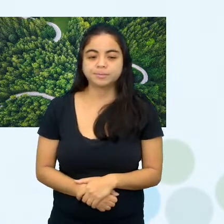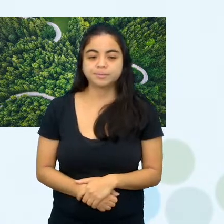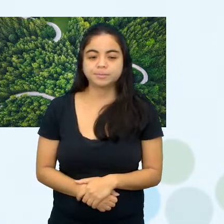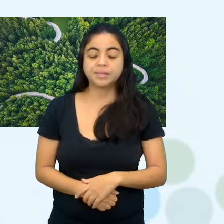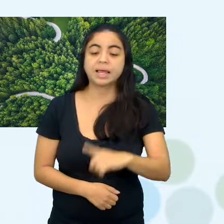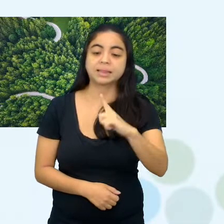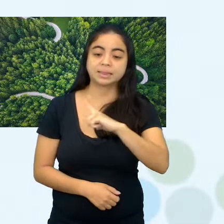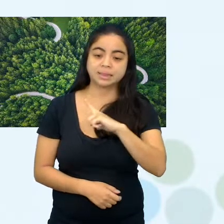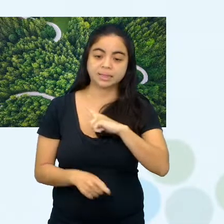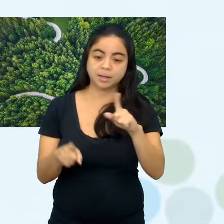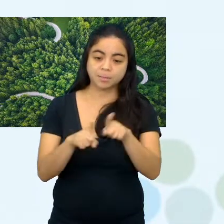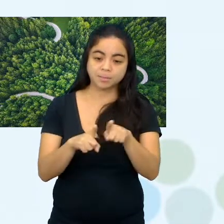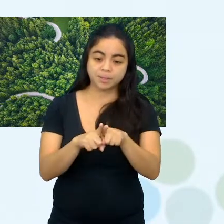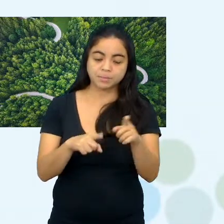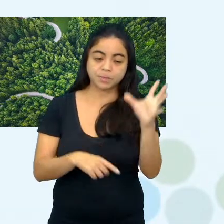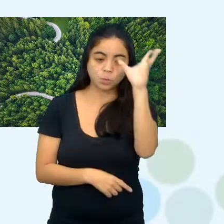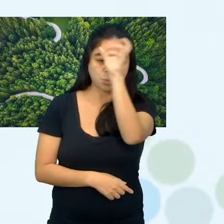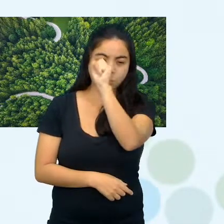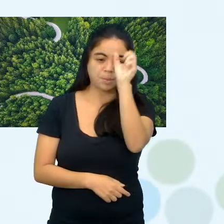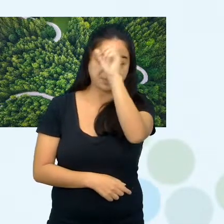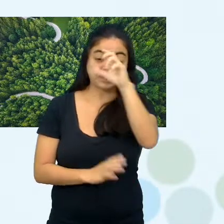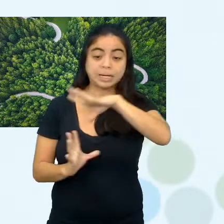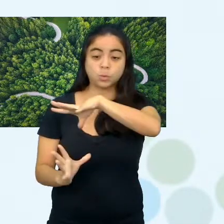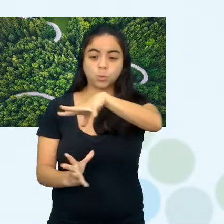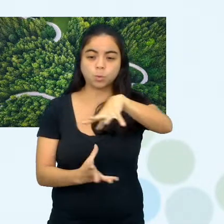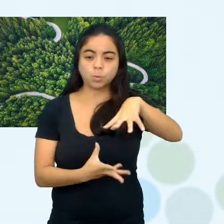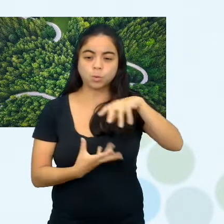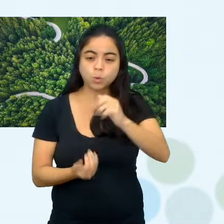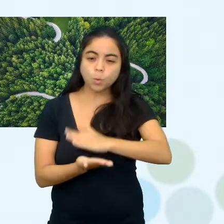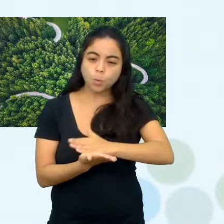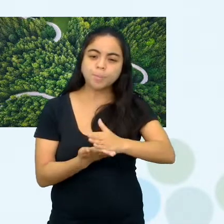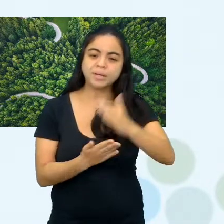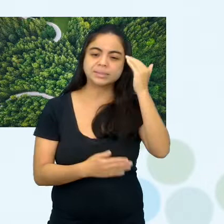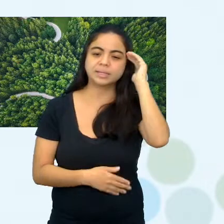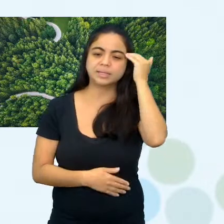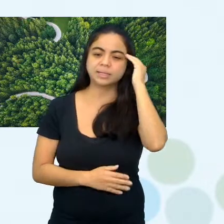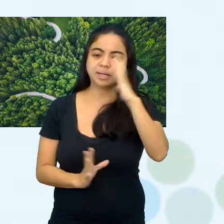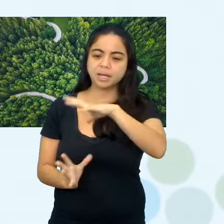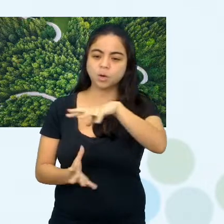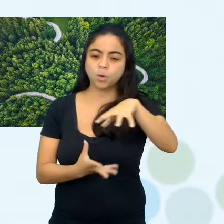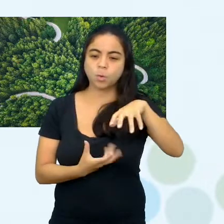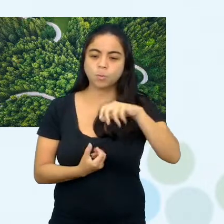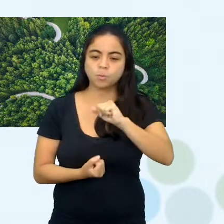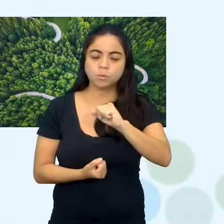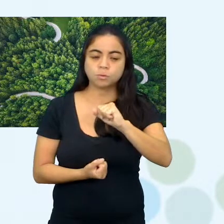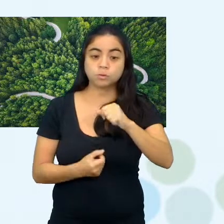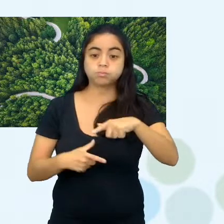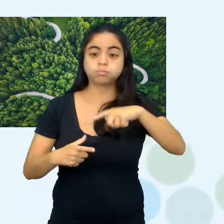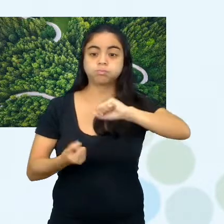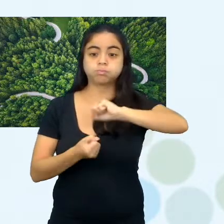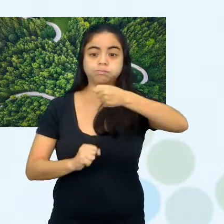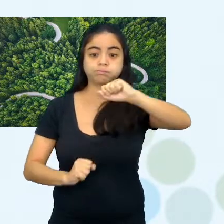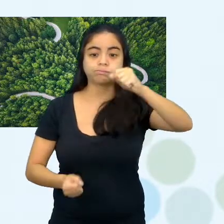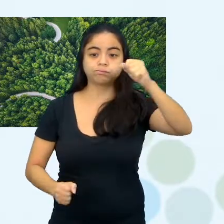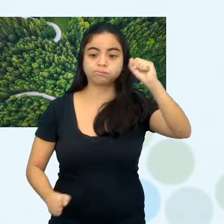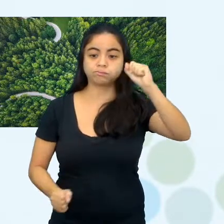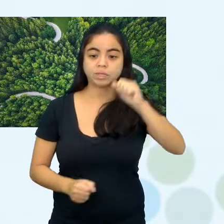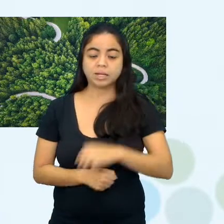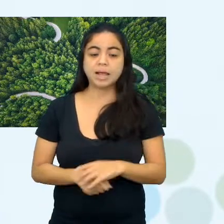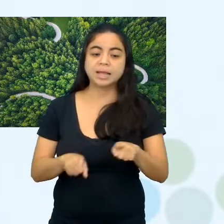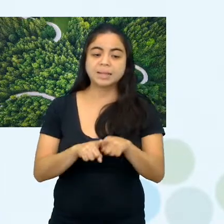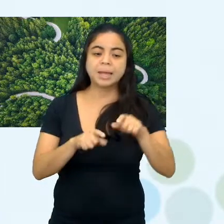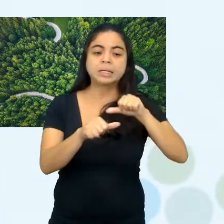tem aqui o aprendizado sobre o mundo, a gente começa a entender que o mundo é uma dimensão muito maior, a gente começa a passar